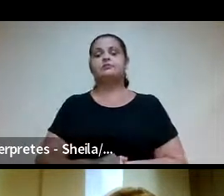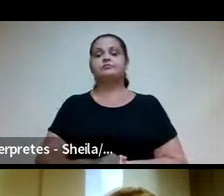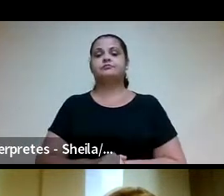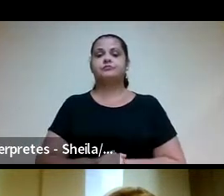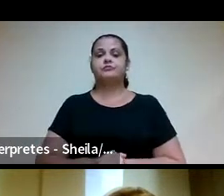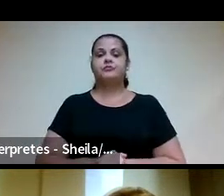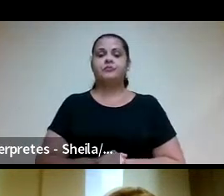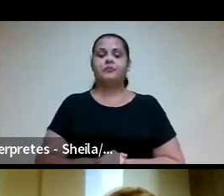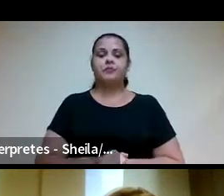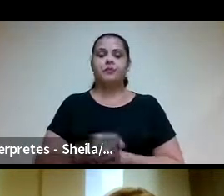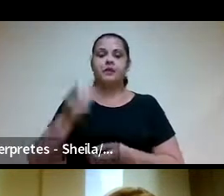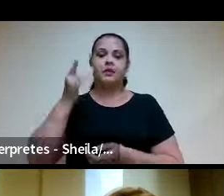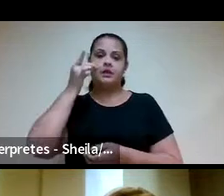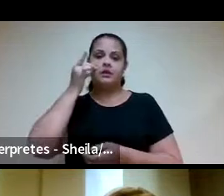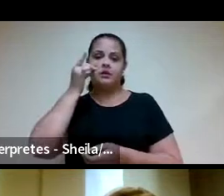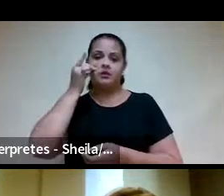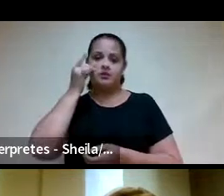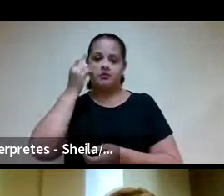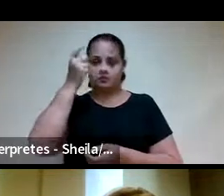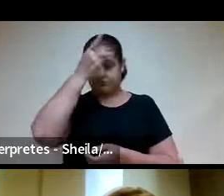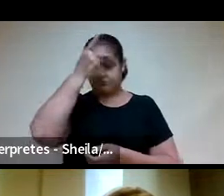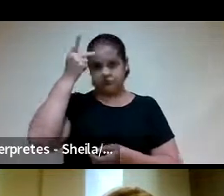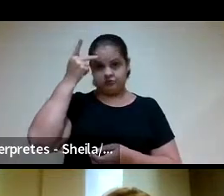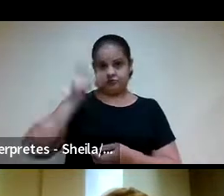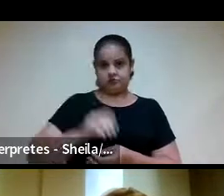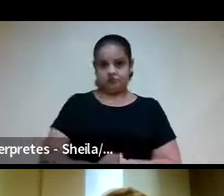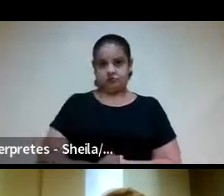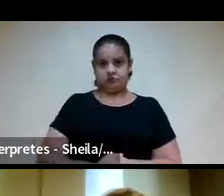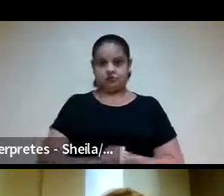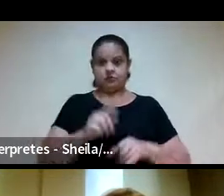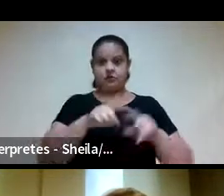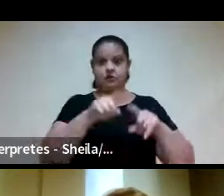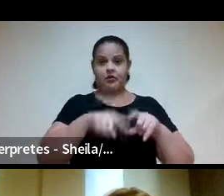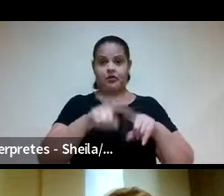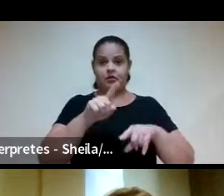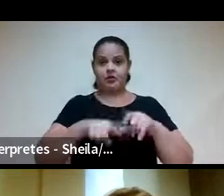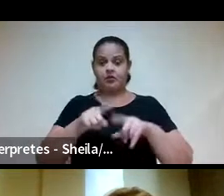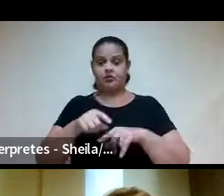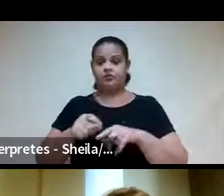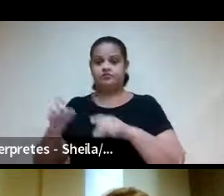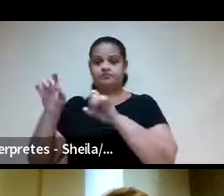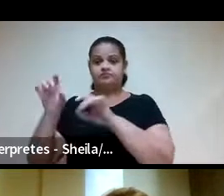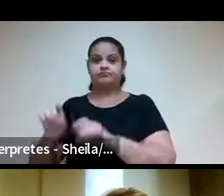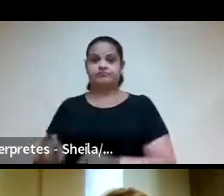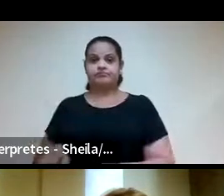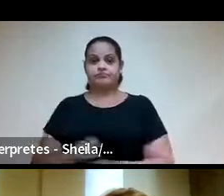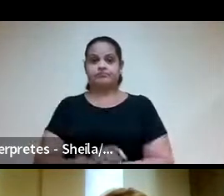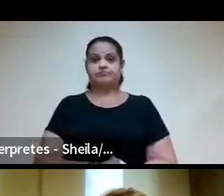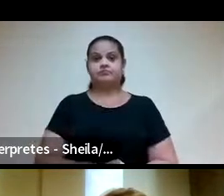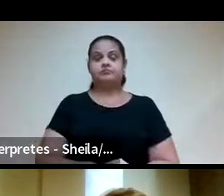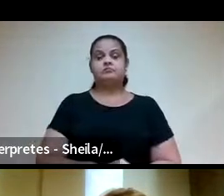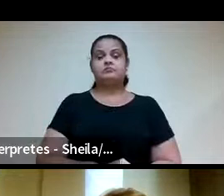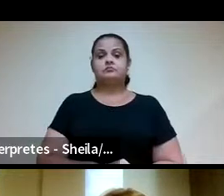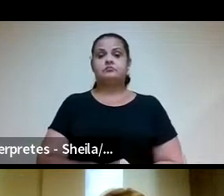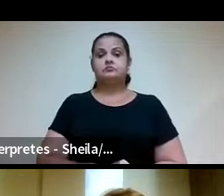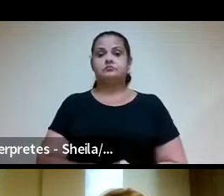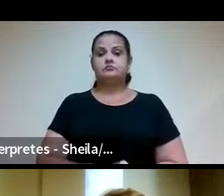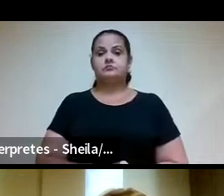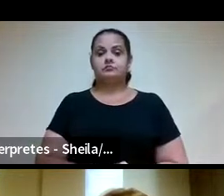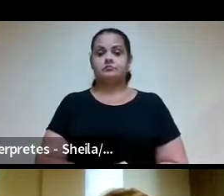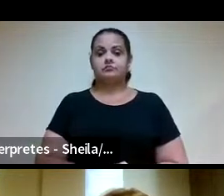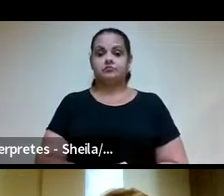presentes, senhores e senhoras serventuários desta justiça especializada. Como muito